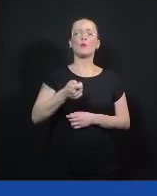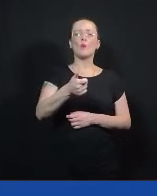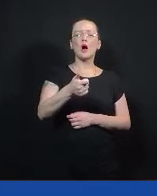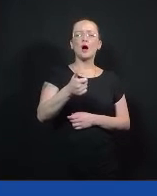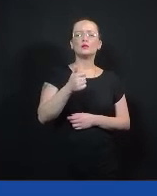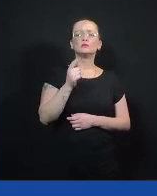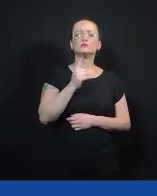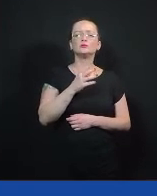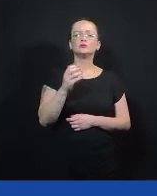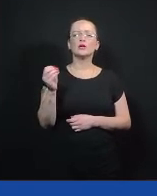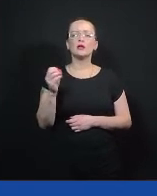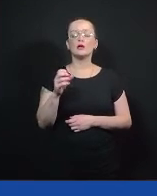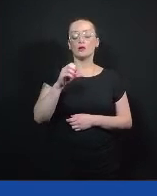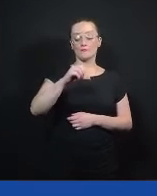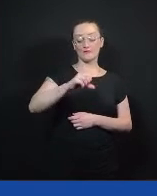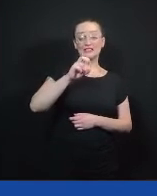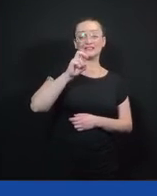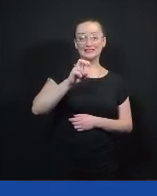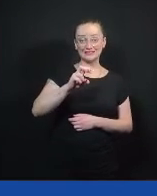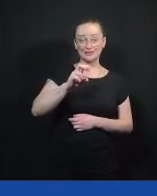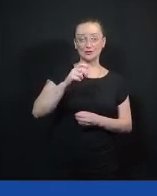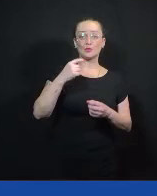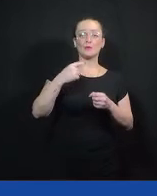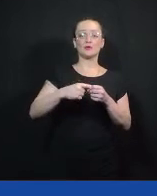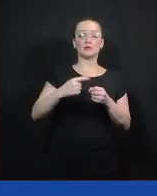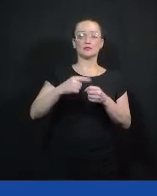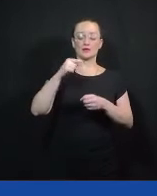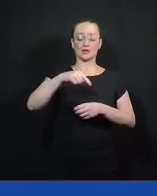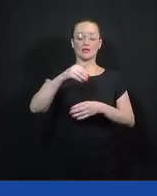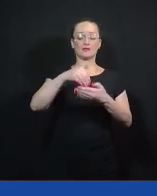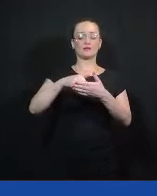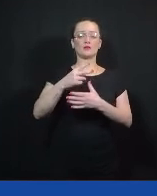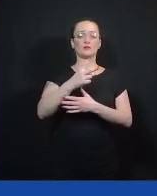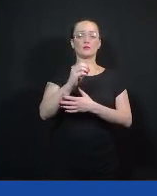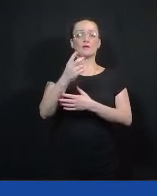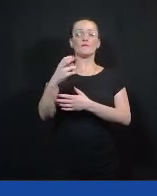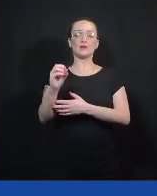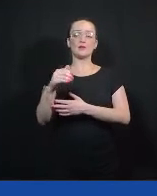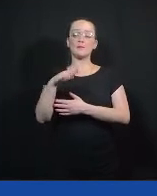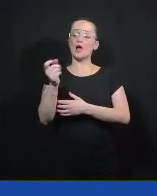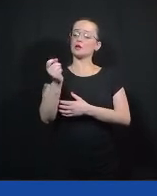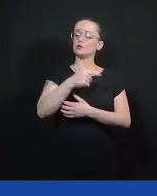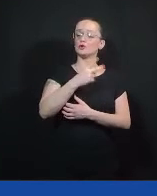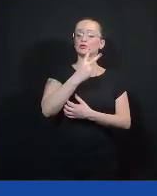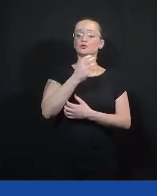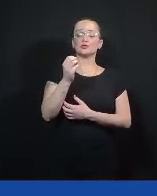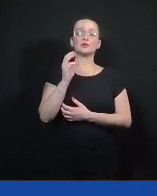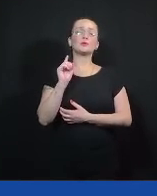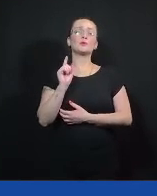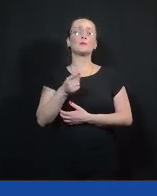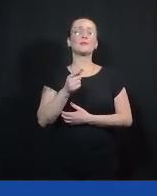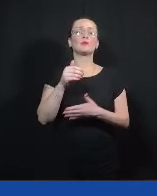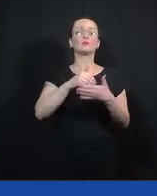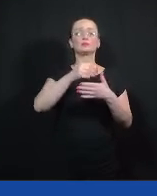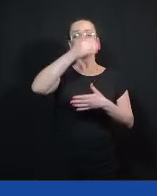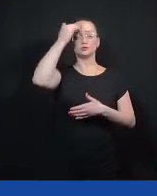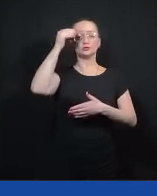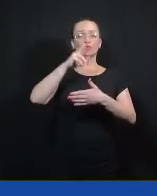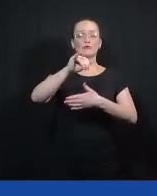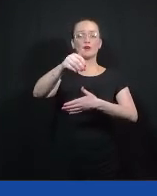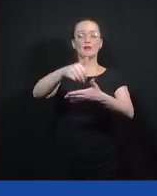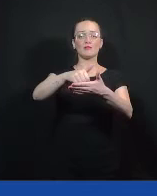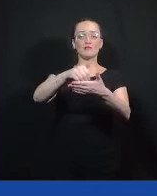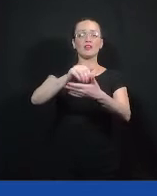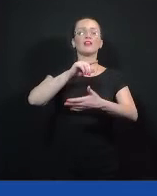centena, 95 municípios nessa eleição de 2020, que tem mais de 200 mil eleitores, o que significa que eles